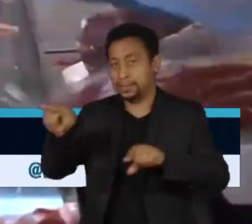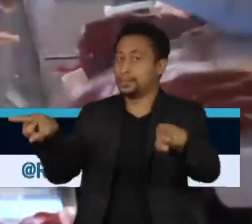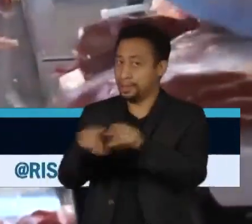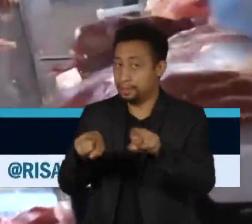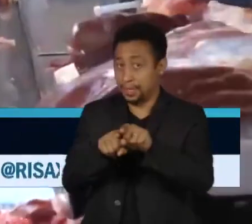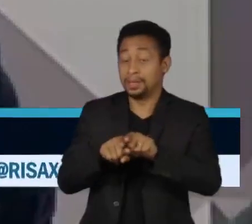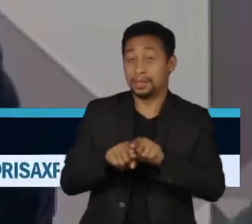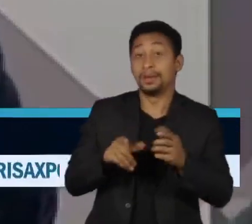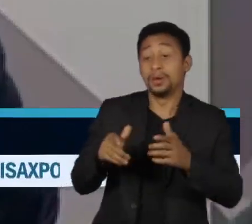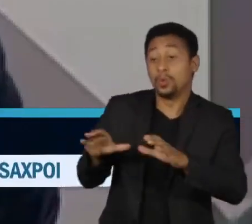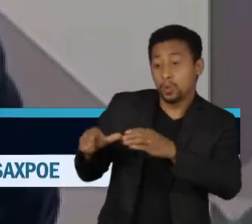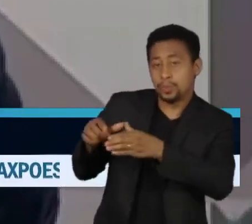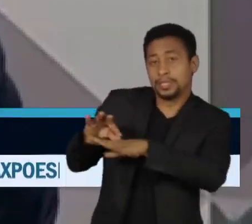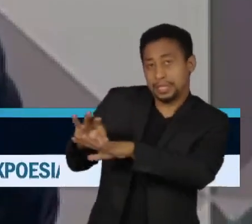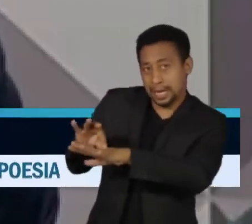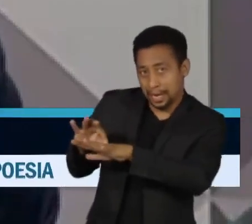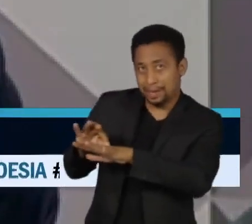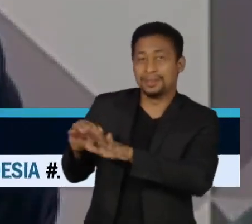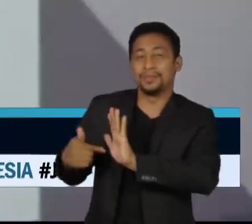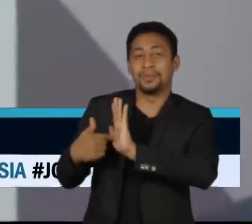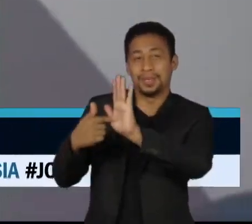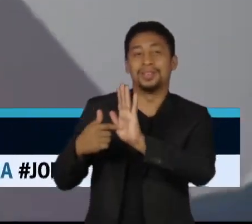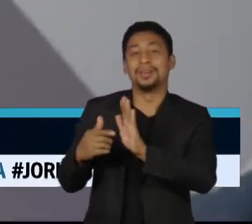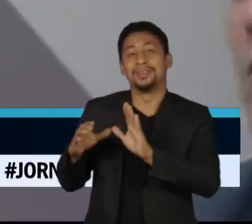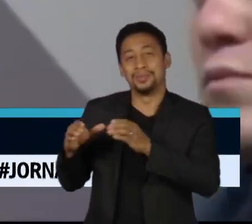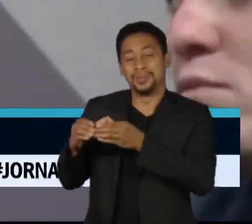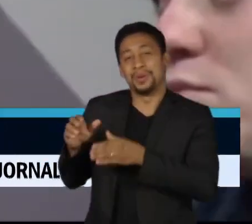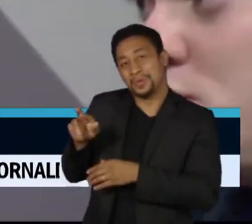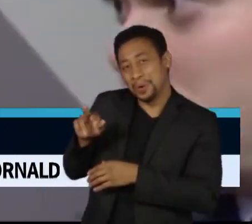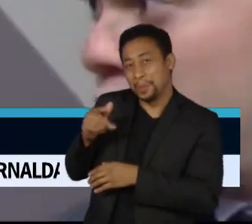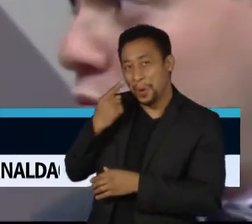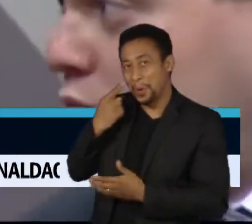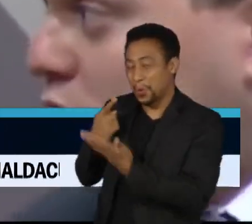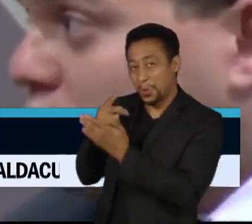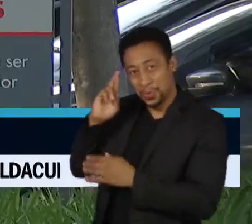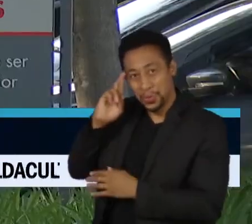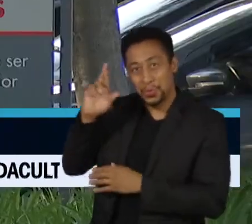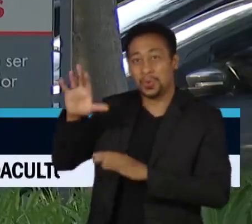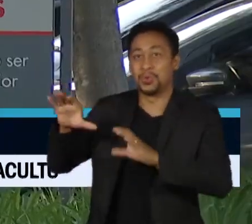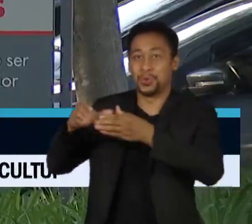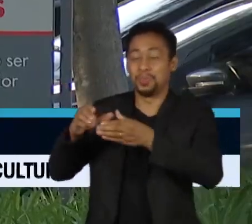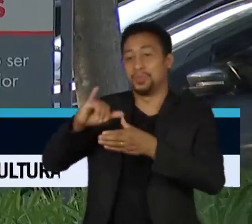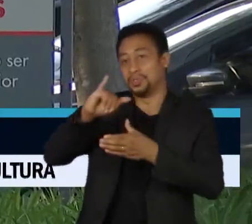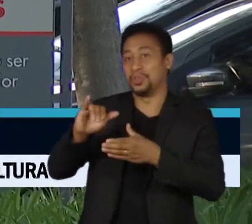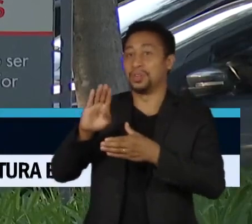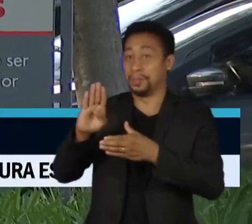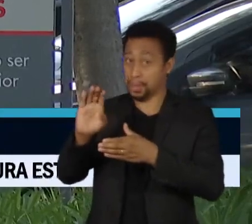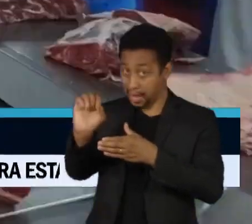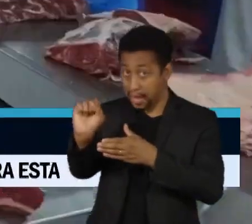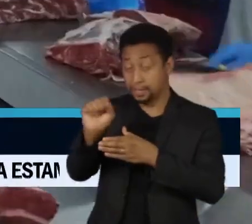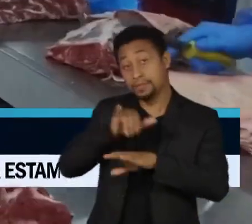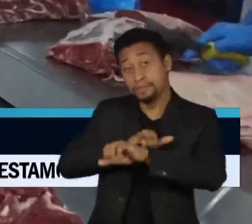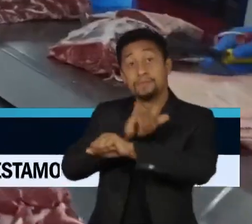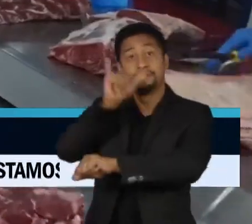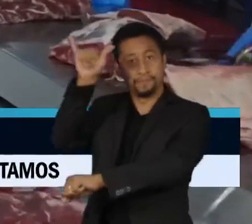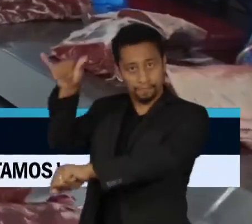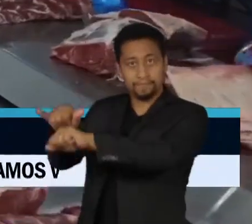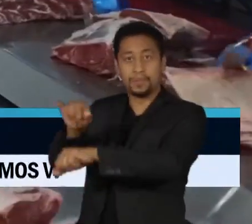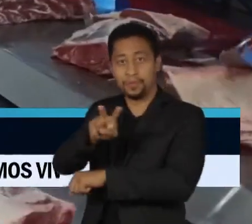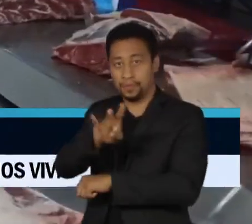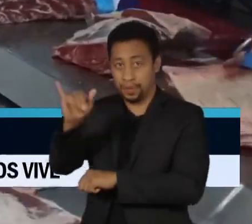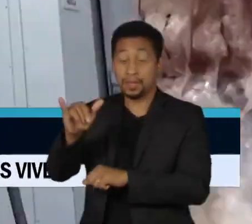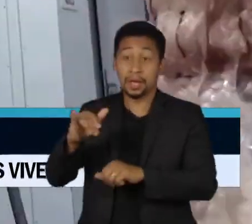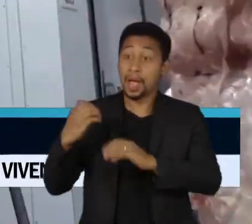do setor de carnes, caso dos irmãos Wesley e Joesley Batista, donos do grupo que controla a JBS. A empresa